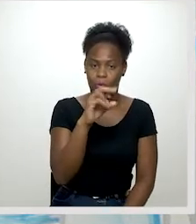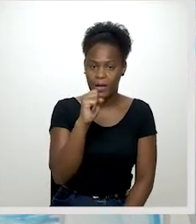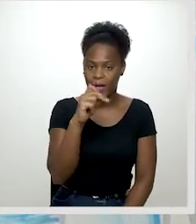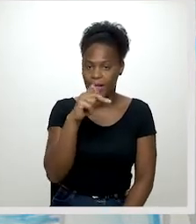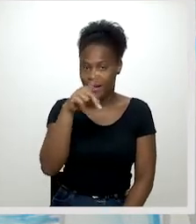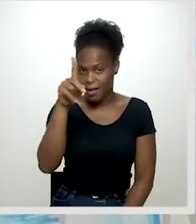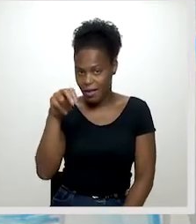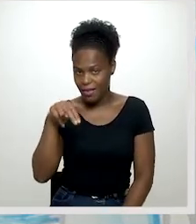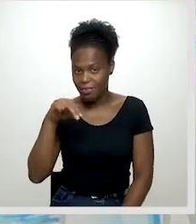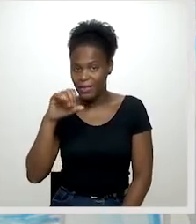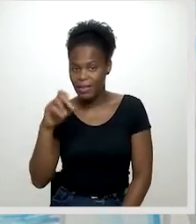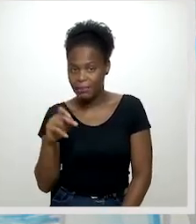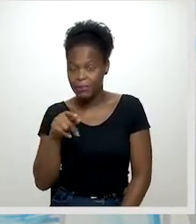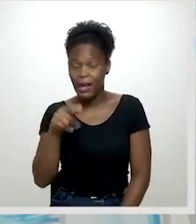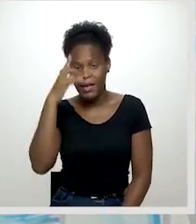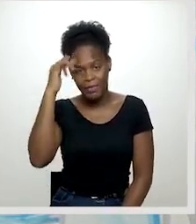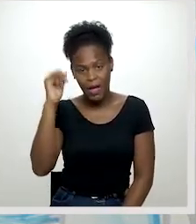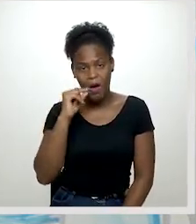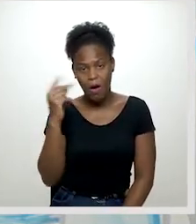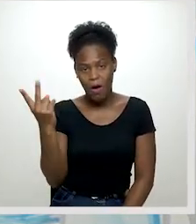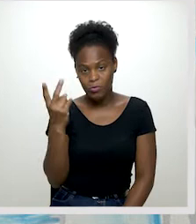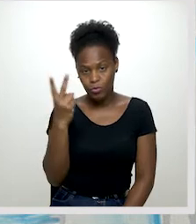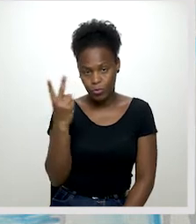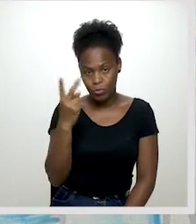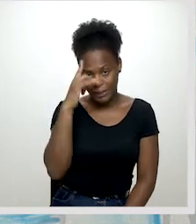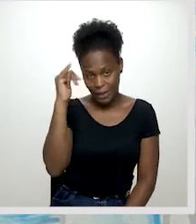As ideias dos dois, durante os estudos da origem da vida,